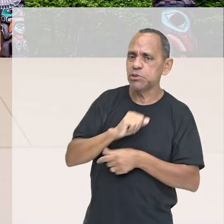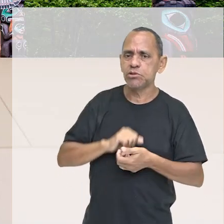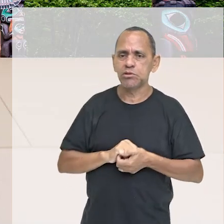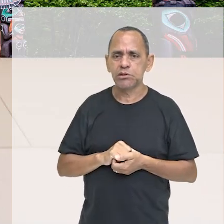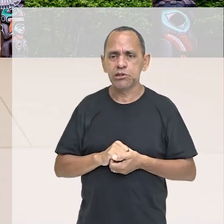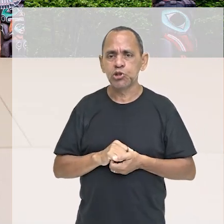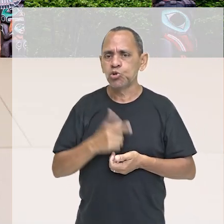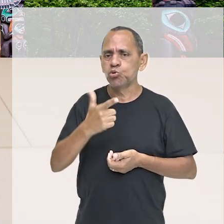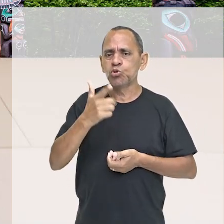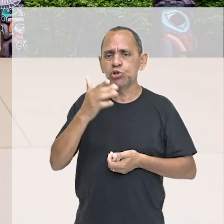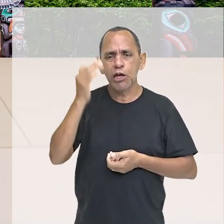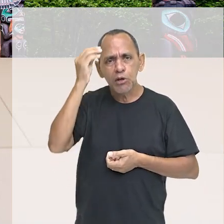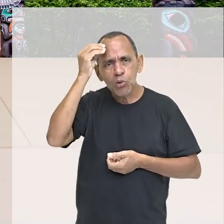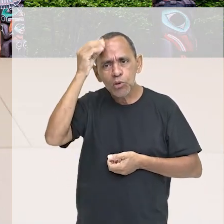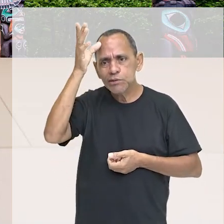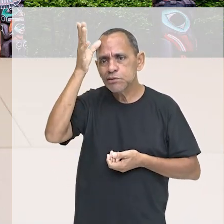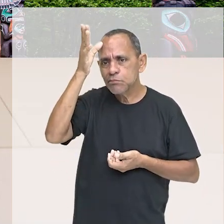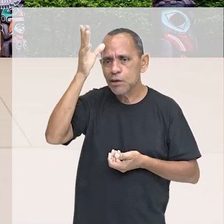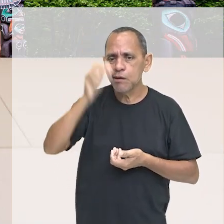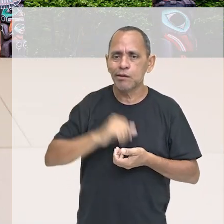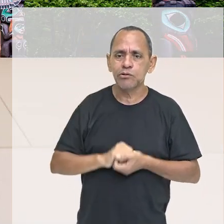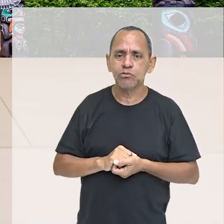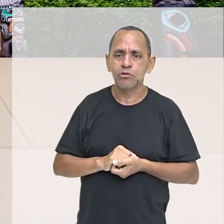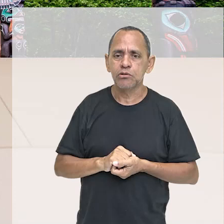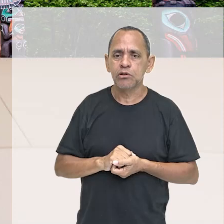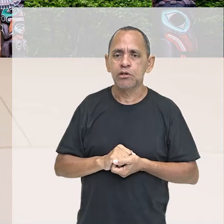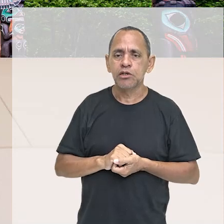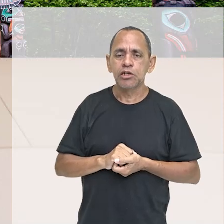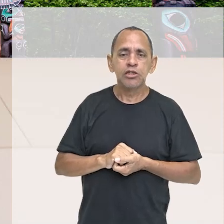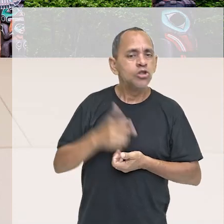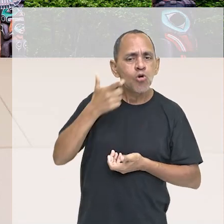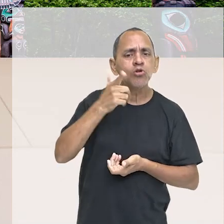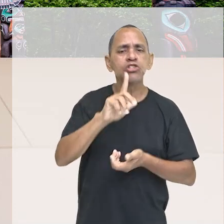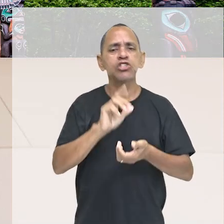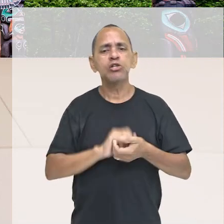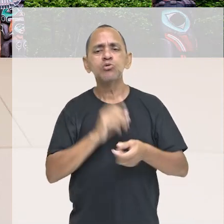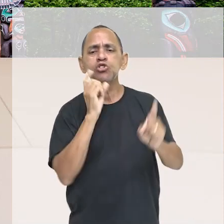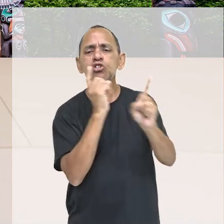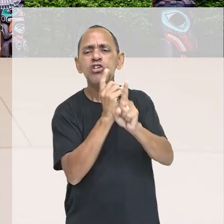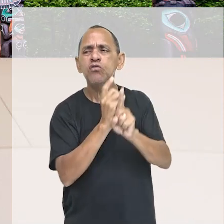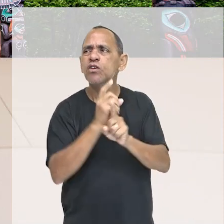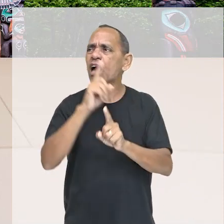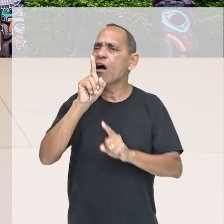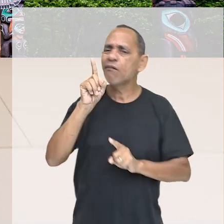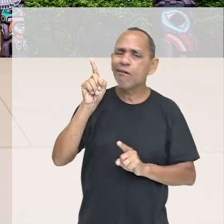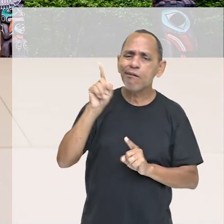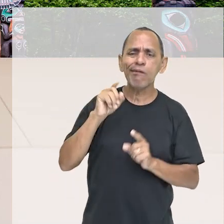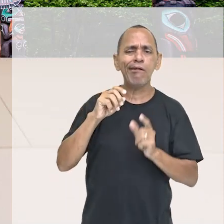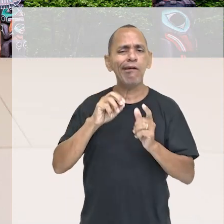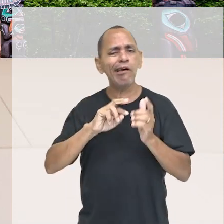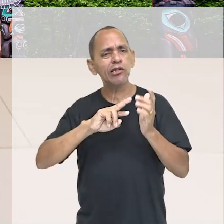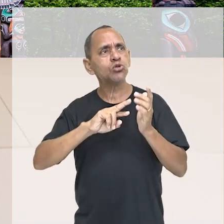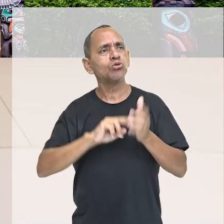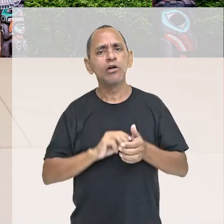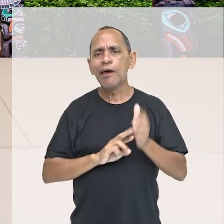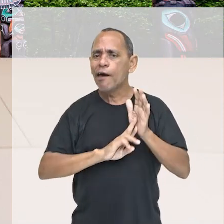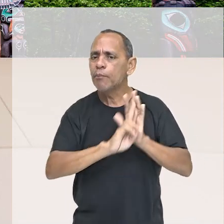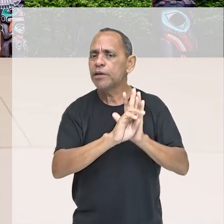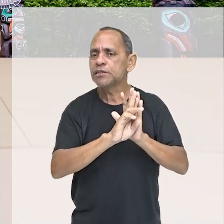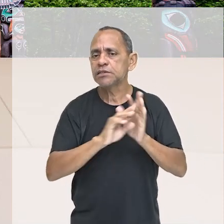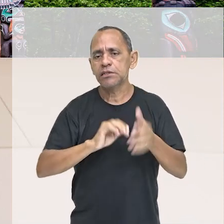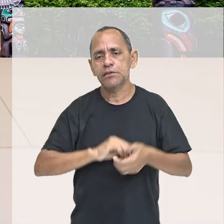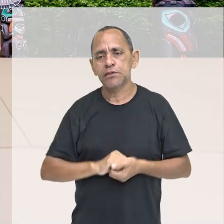uma escultura ou um totem muito bonito. Mircea Eliade é